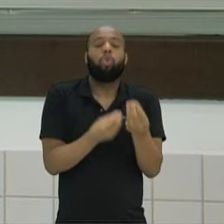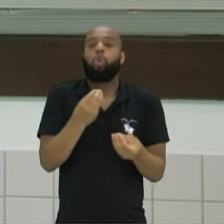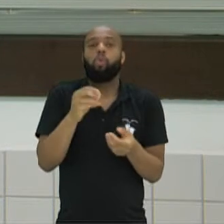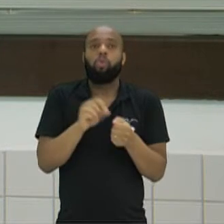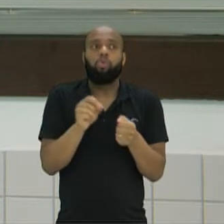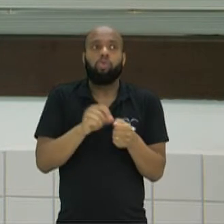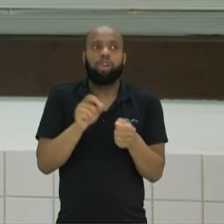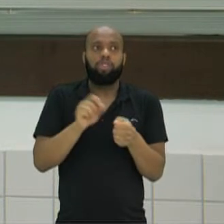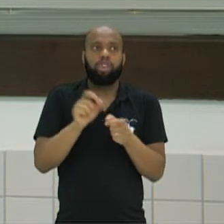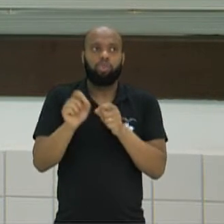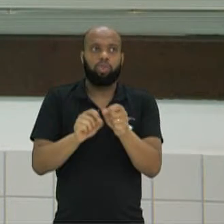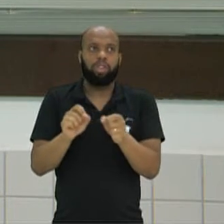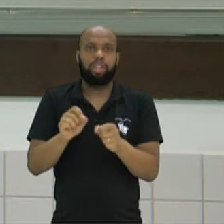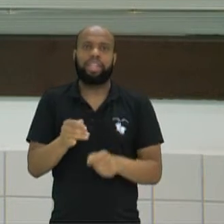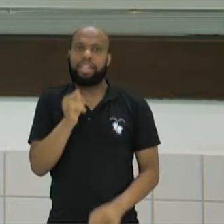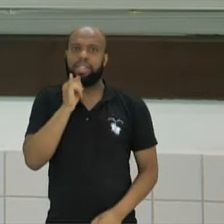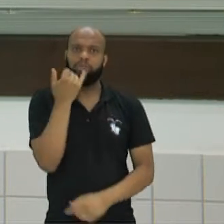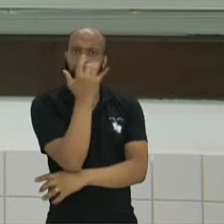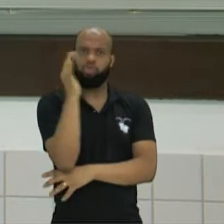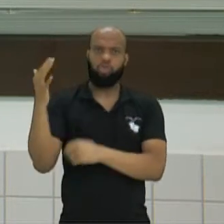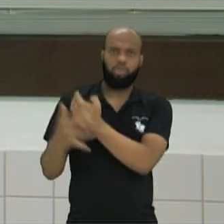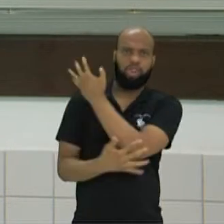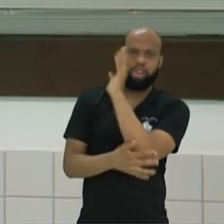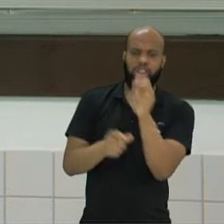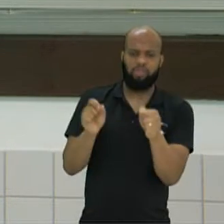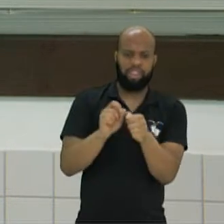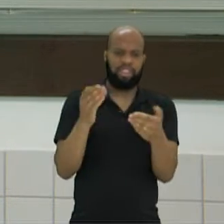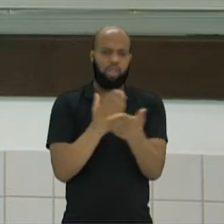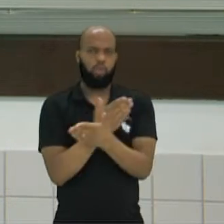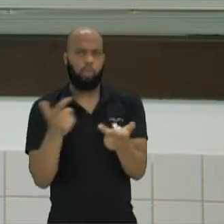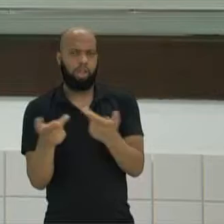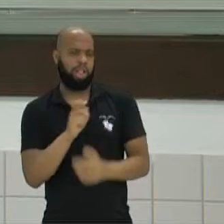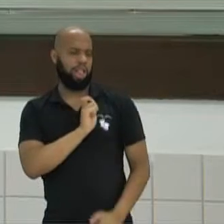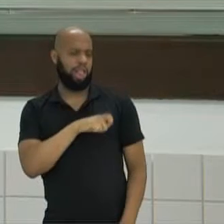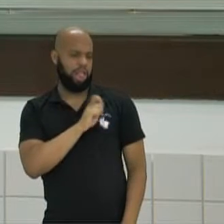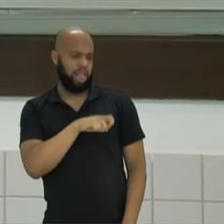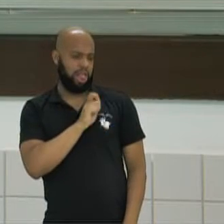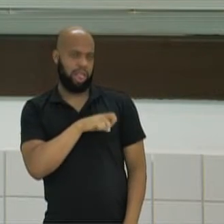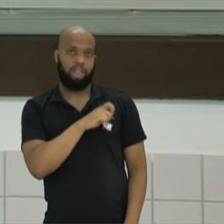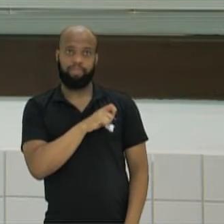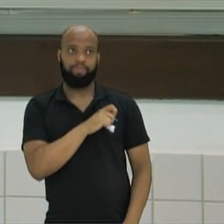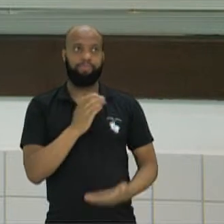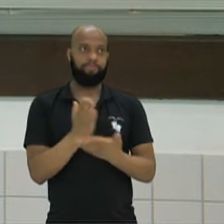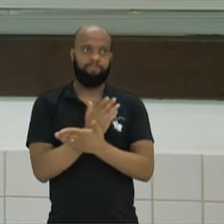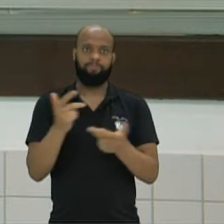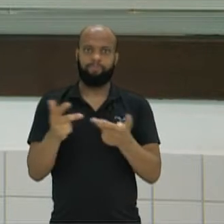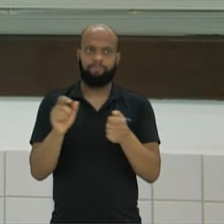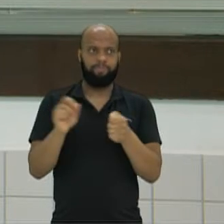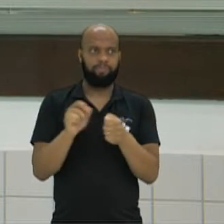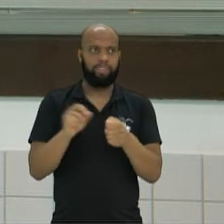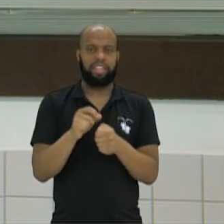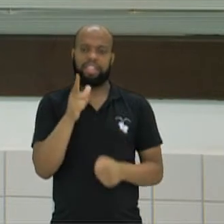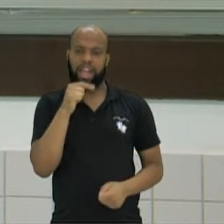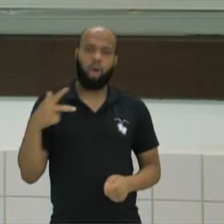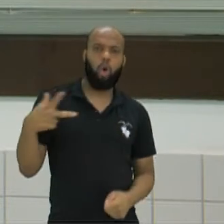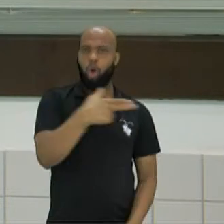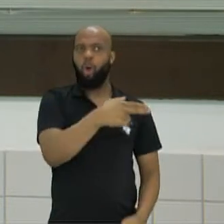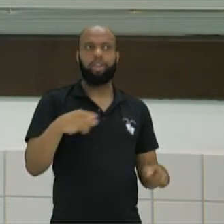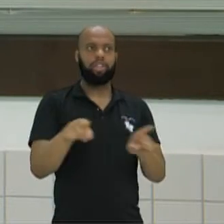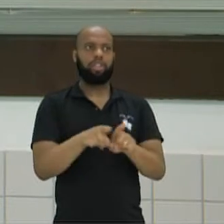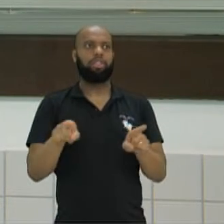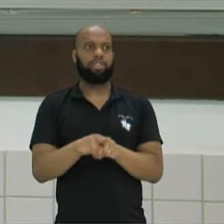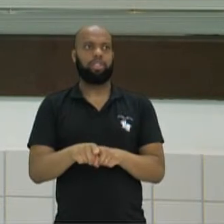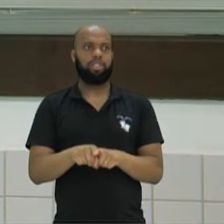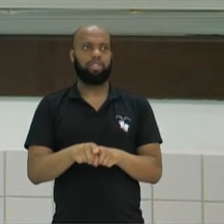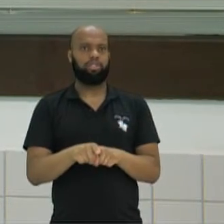faz emboscadas, está na floresta, sabota ali um ataque, sabota ali uma parte de água, ataca